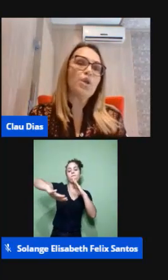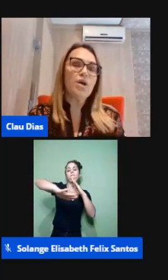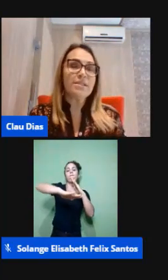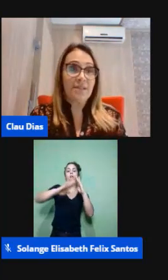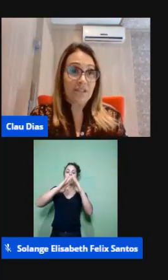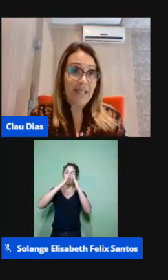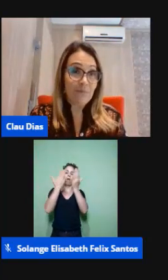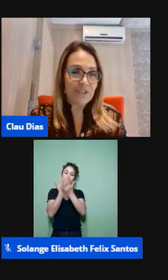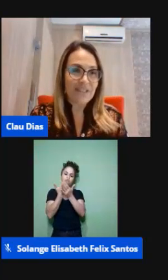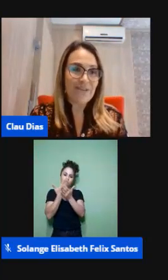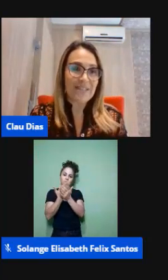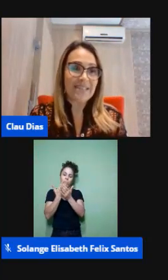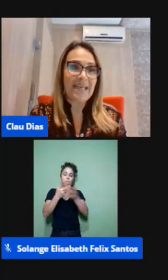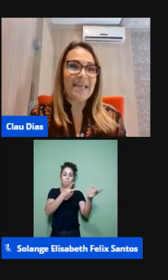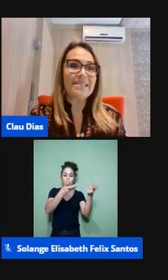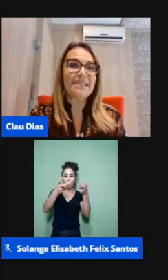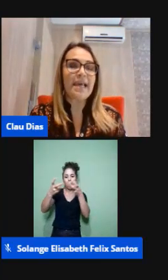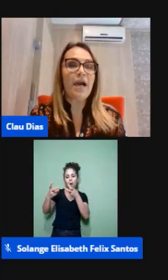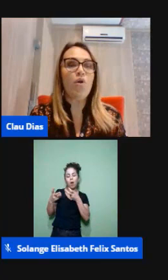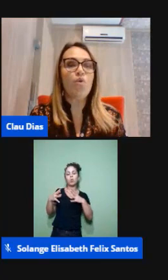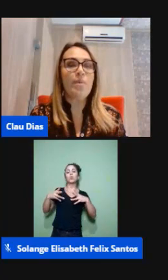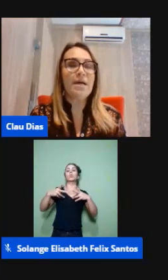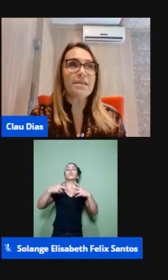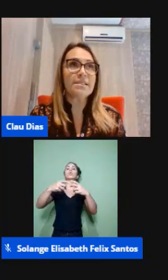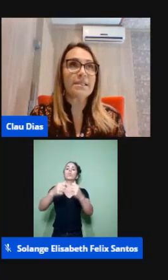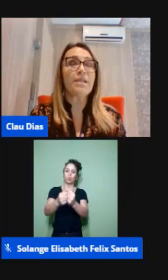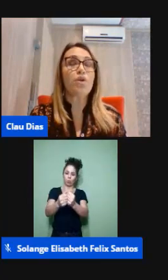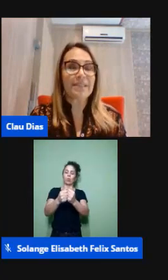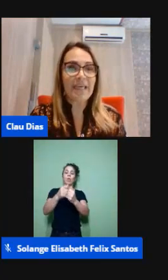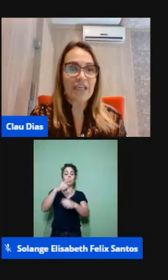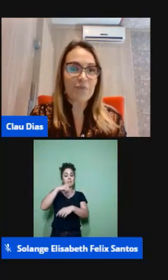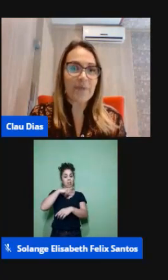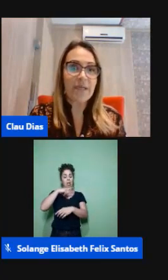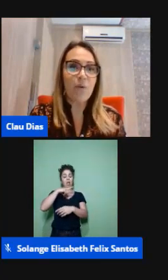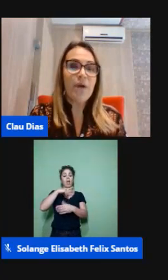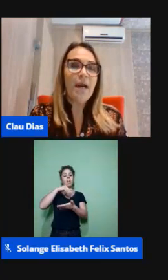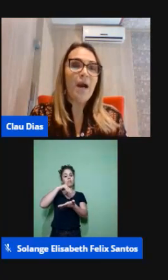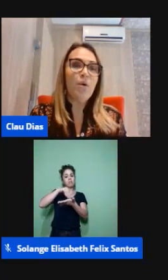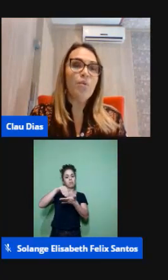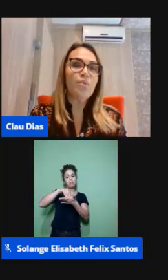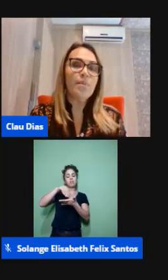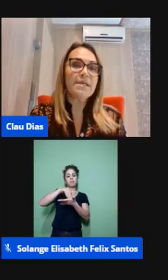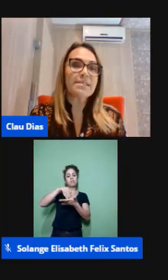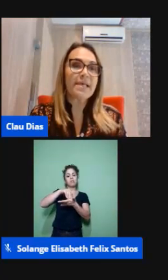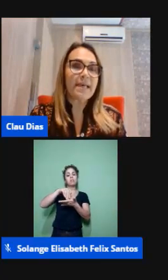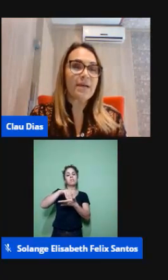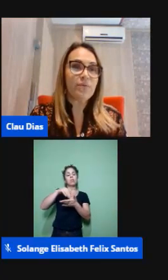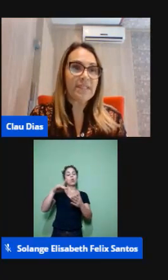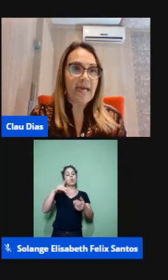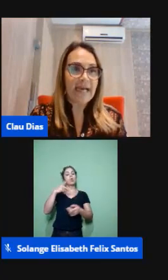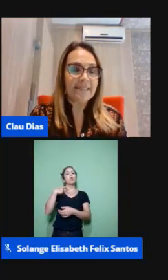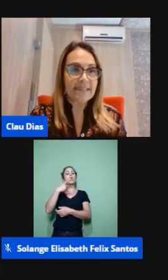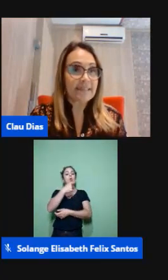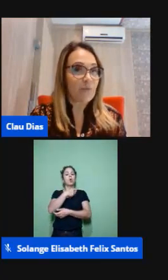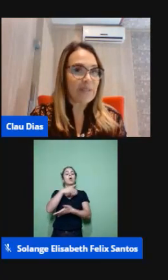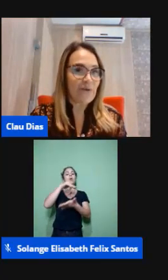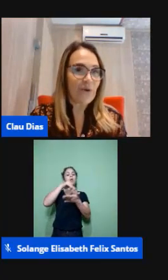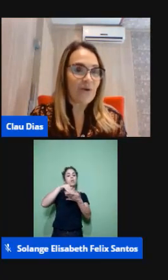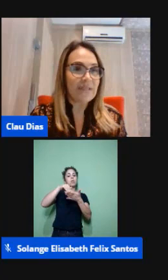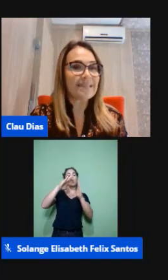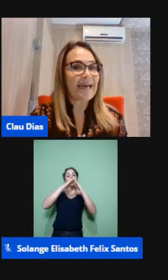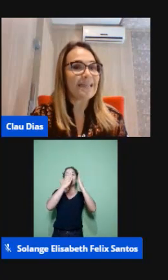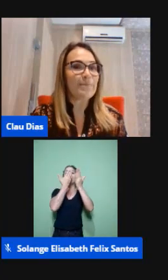que nós temos nas nossas redes, né, na nossa rede, perdão, algumas unidades que